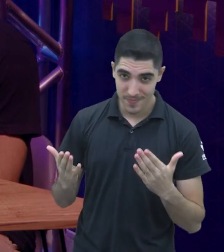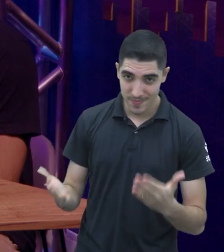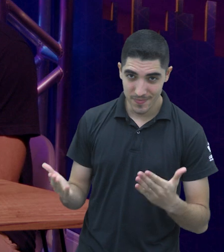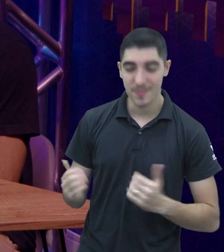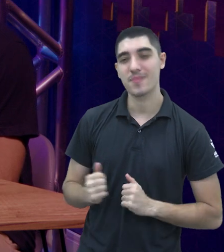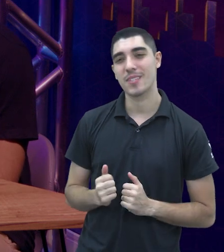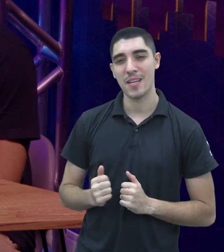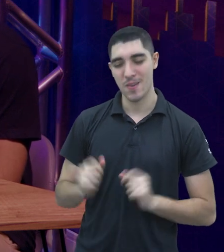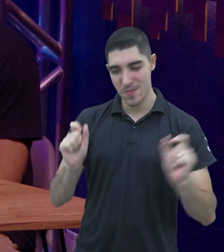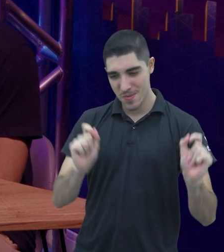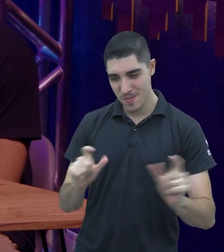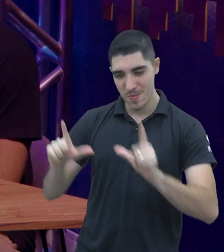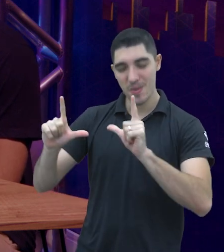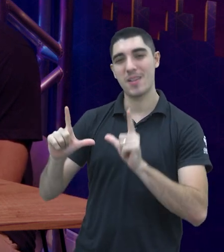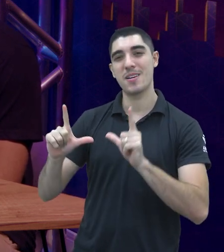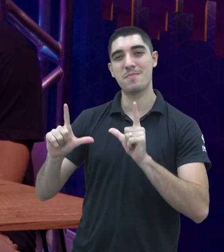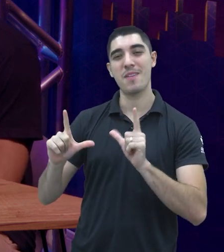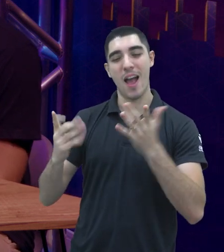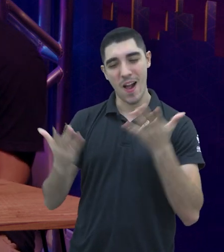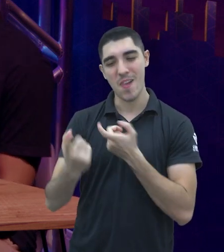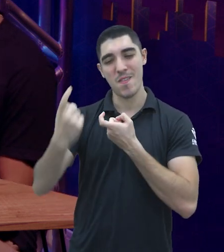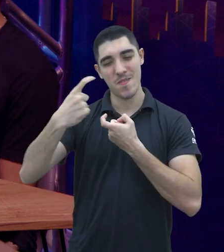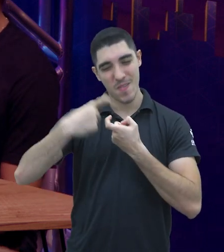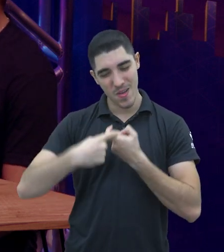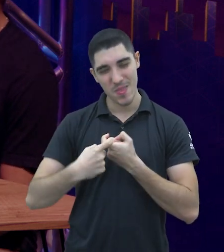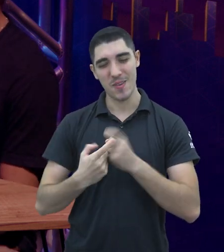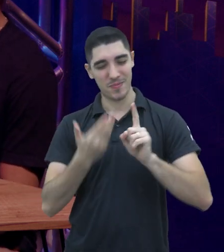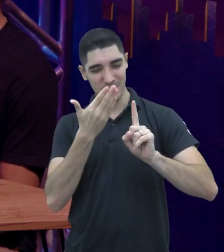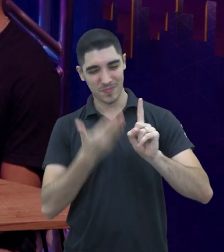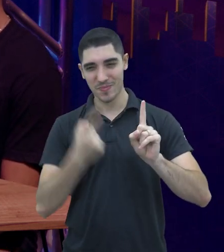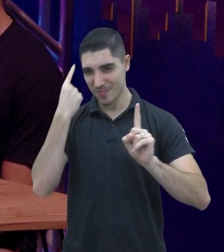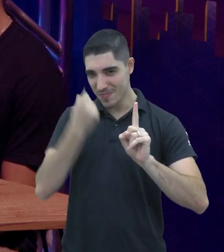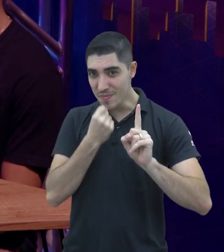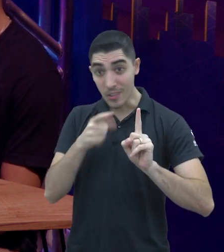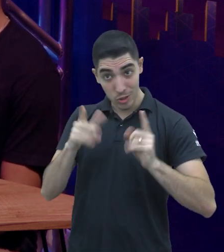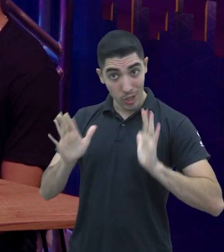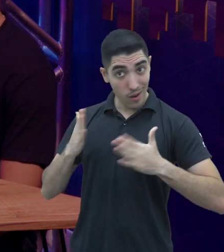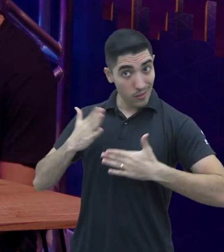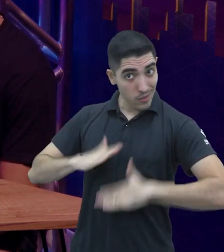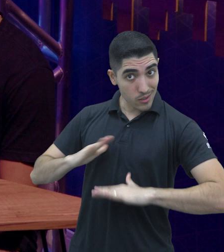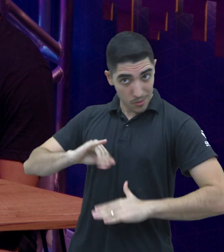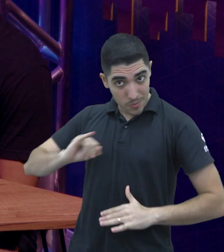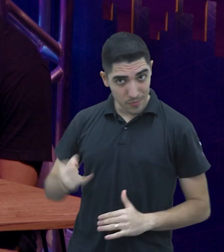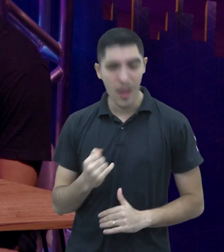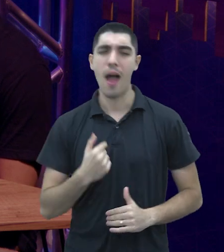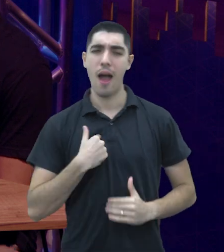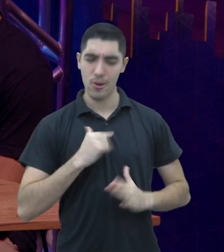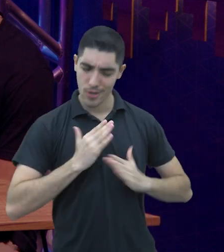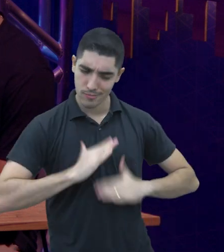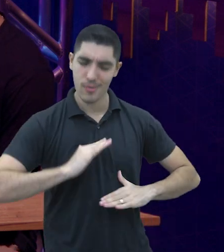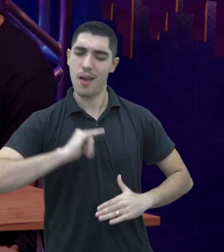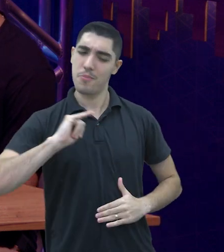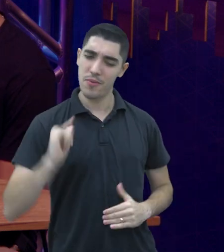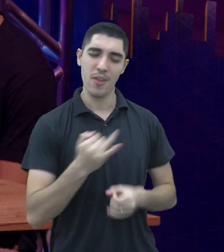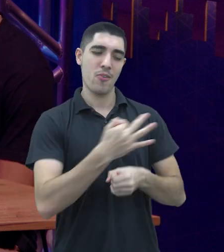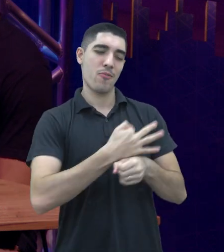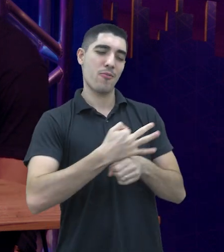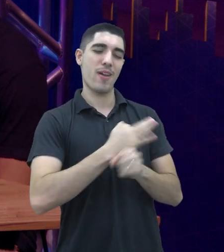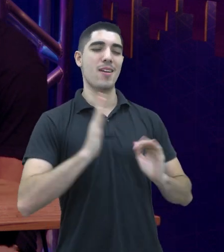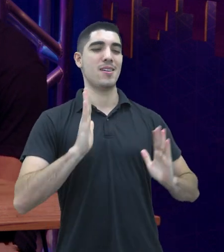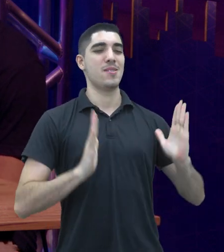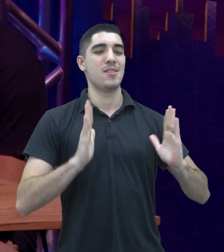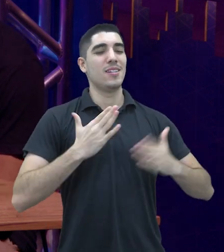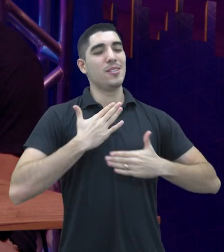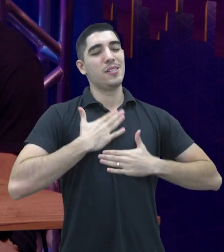É isso aí, pessoal. Pode ser agora de volta com a Tamires Vick. Descansou, Vick? Descansei, Samuel. Aproveitei bastante as